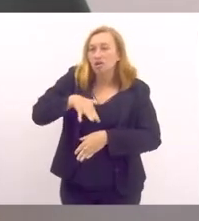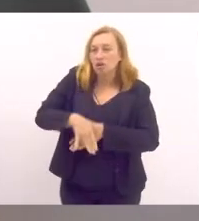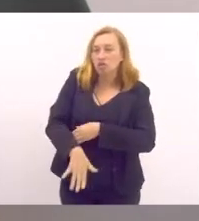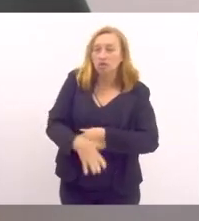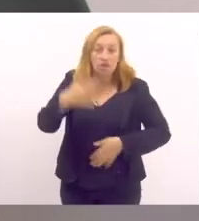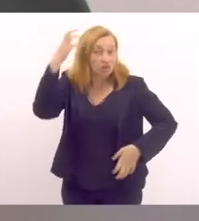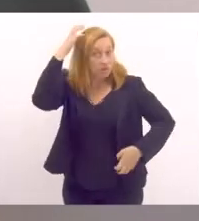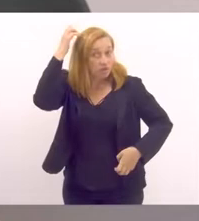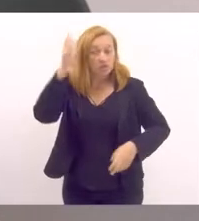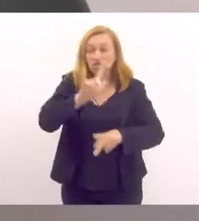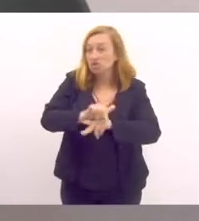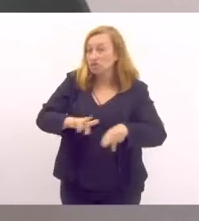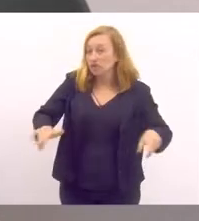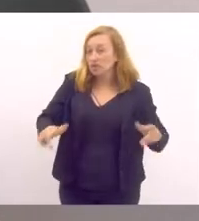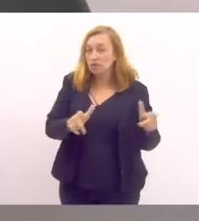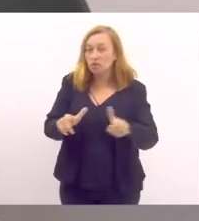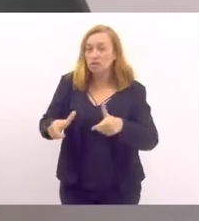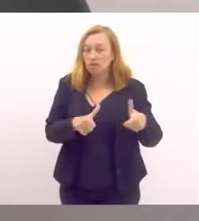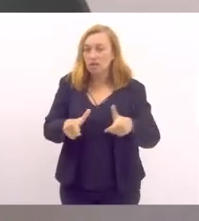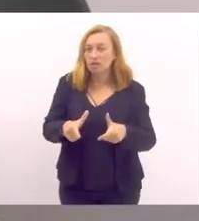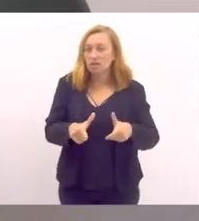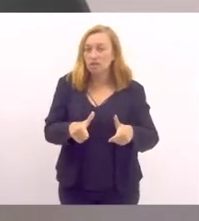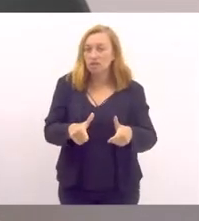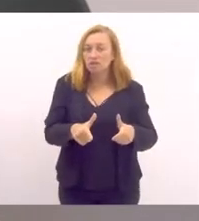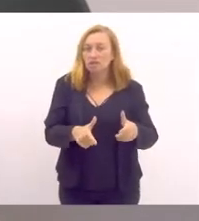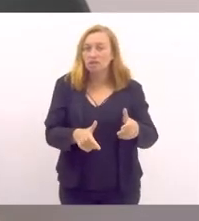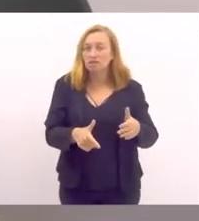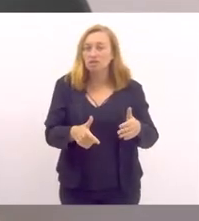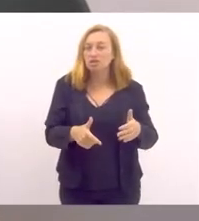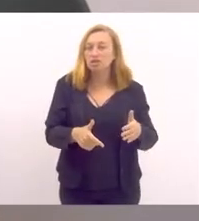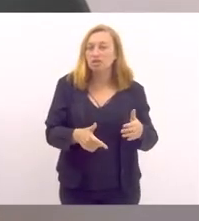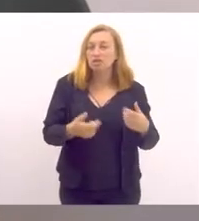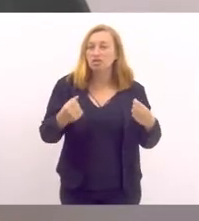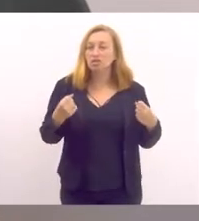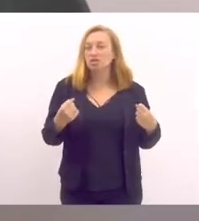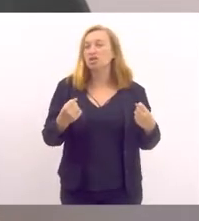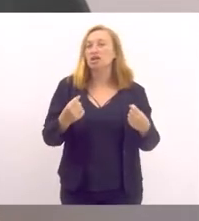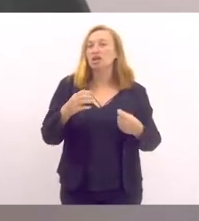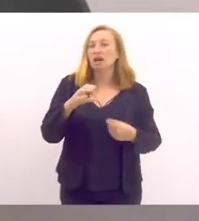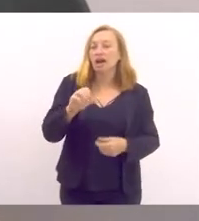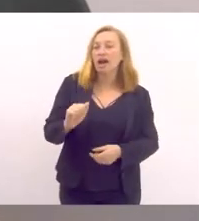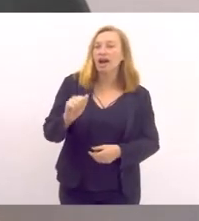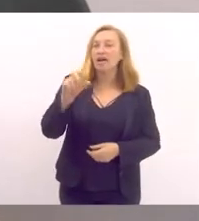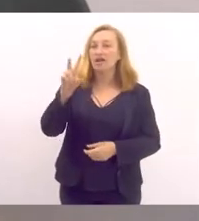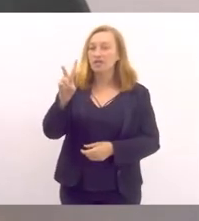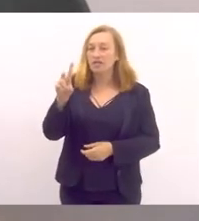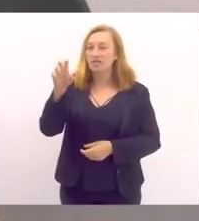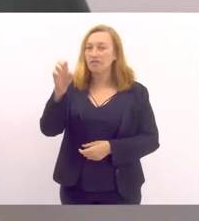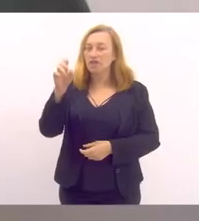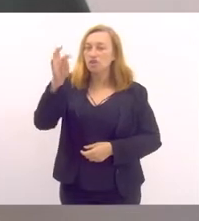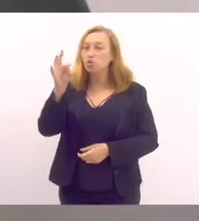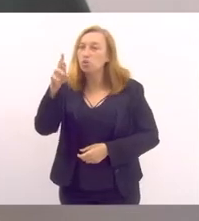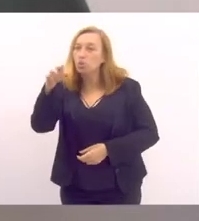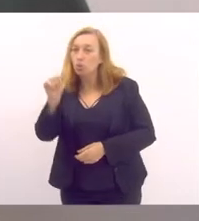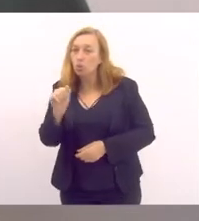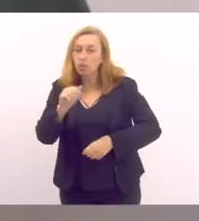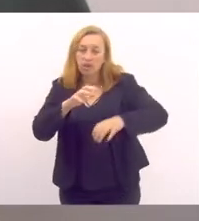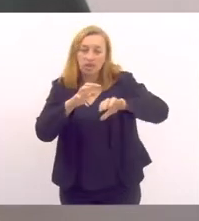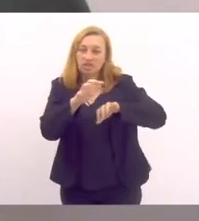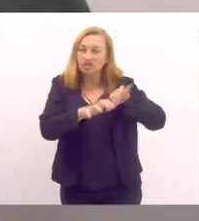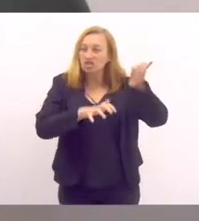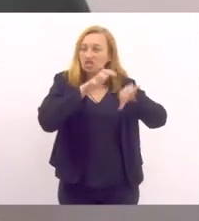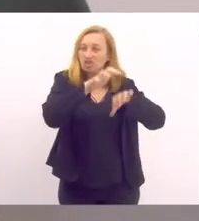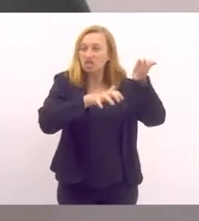O turismo de saúde, o turismo de aventura, o turismo de esporte. A gente lá na minha região, a gente tem lá a escalada, que a gente, são os melhores pontos